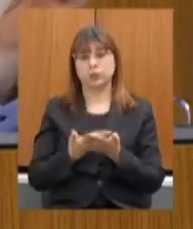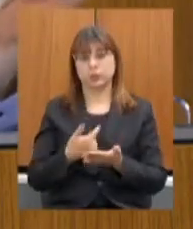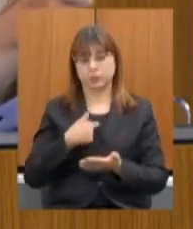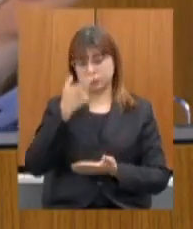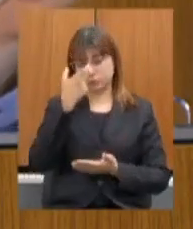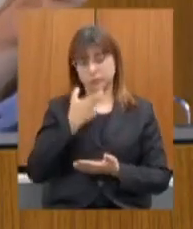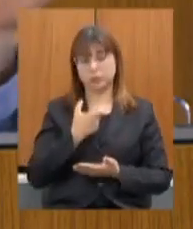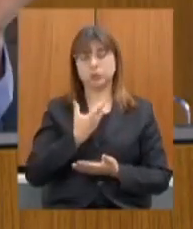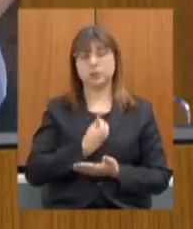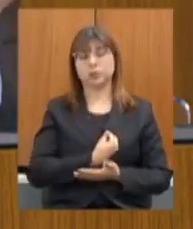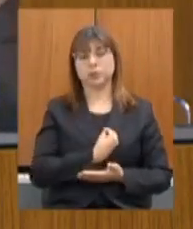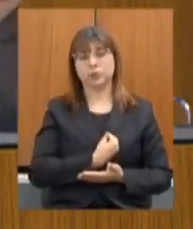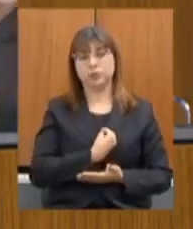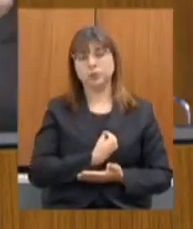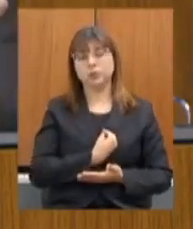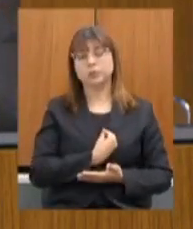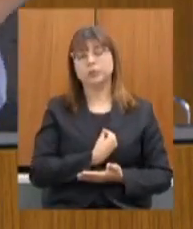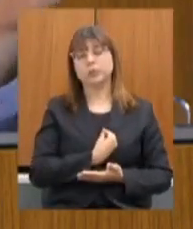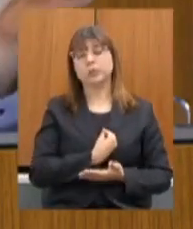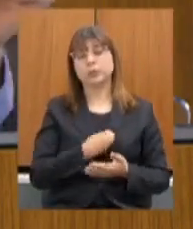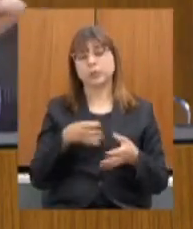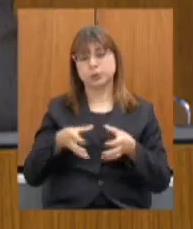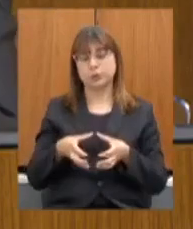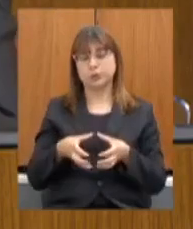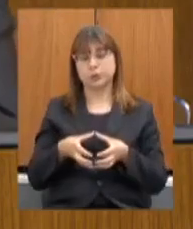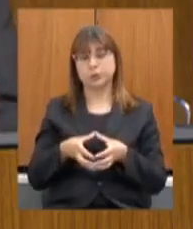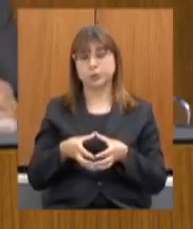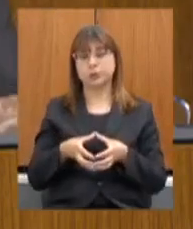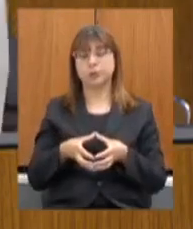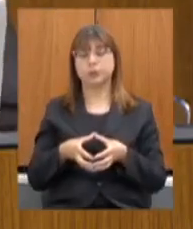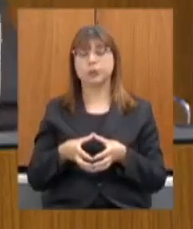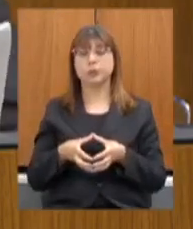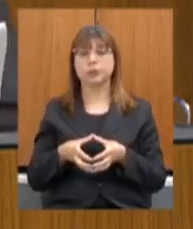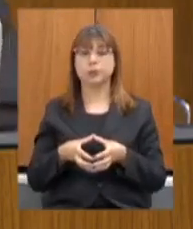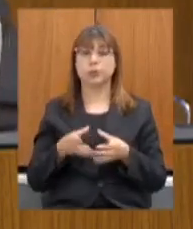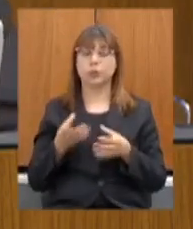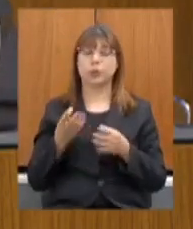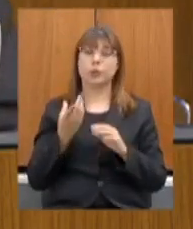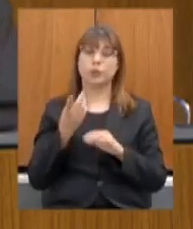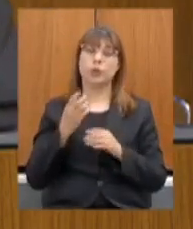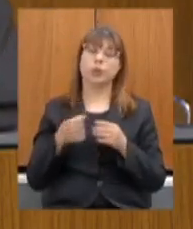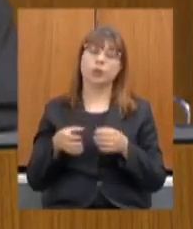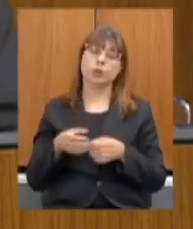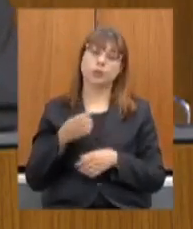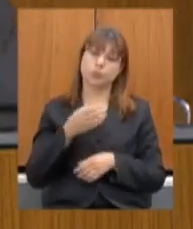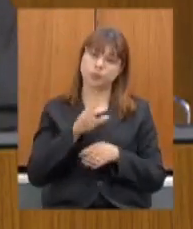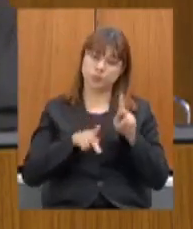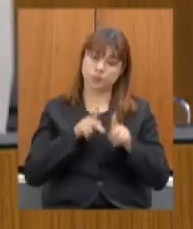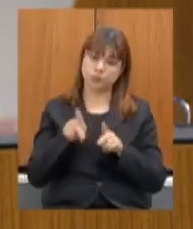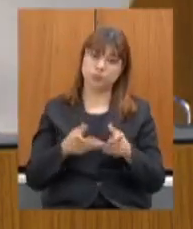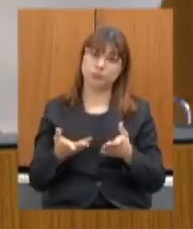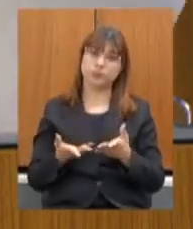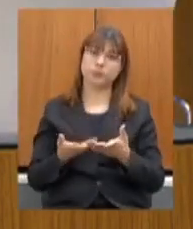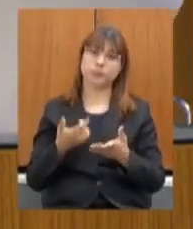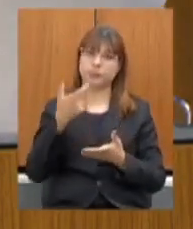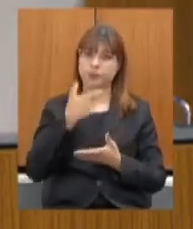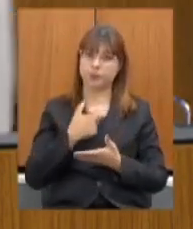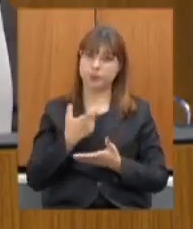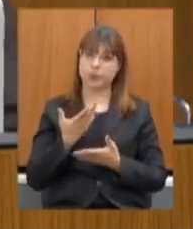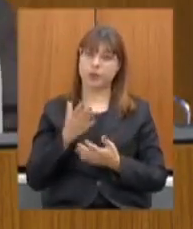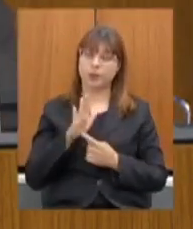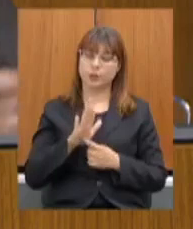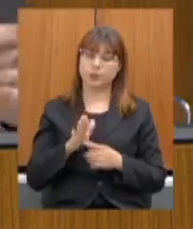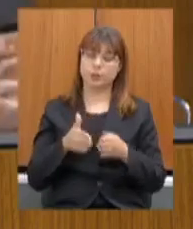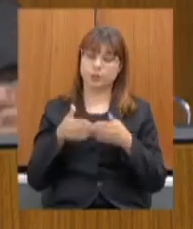da comissão efetiva da Comissão de Administração Pública e presidente da Comissão de Segurança Pública, o deputado que subscreve, eu estou apresentando o requerimento,